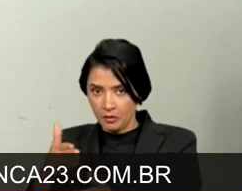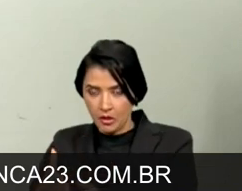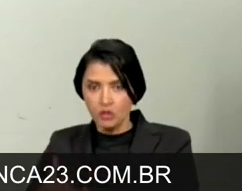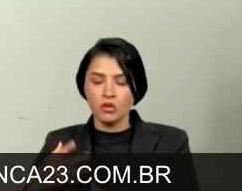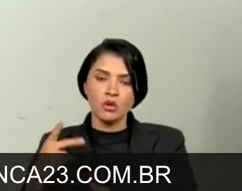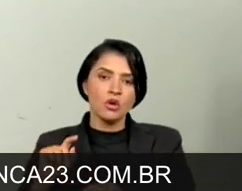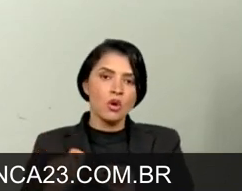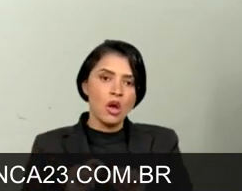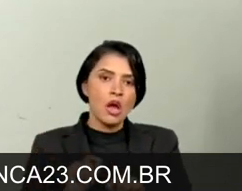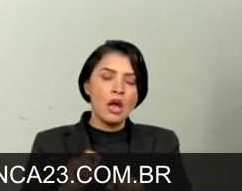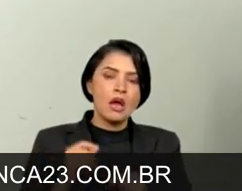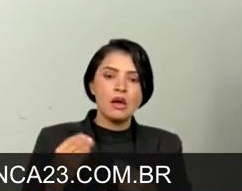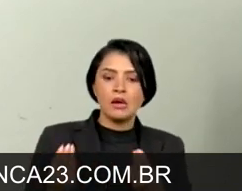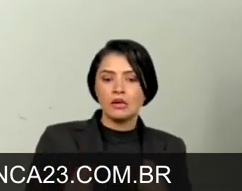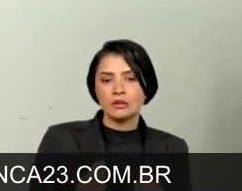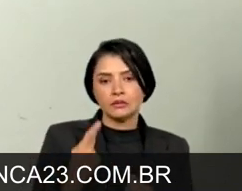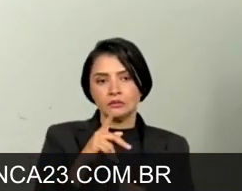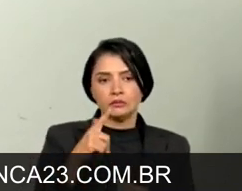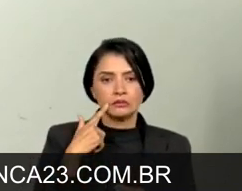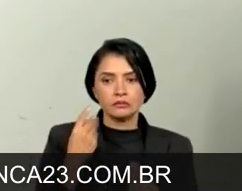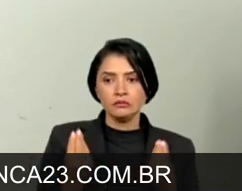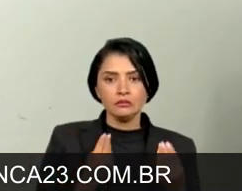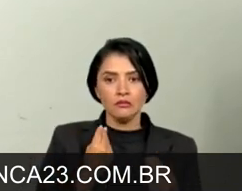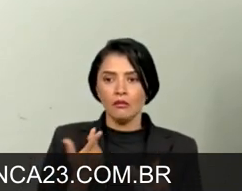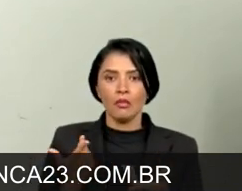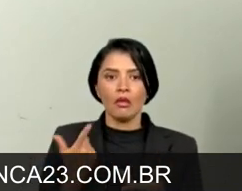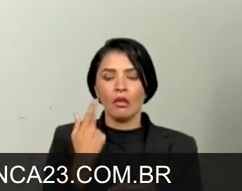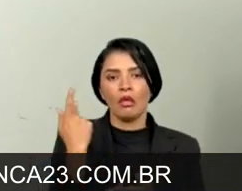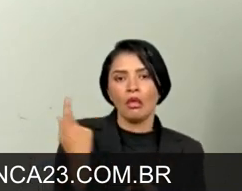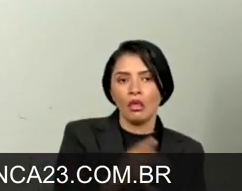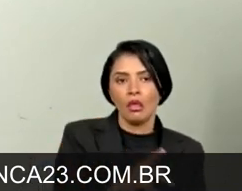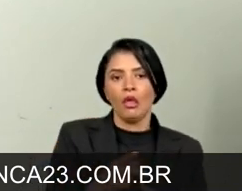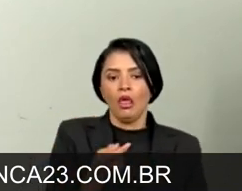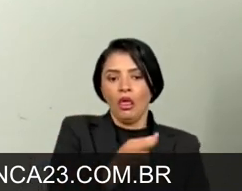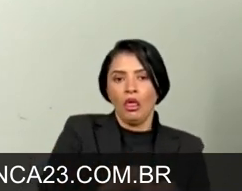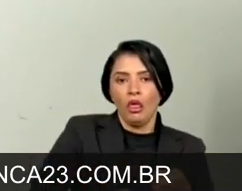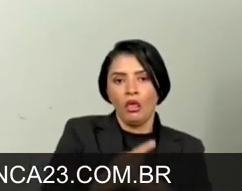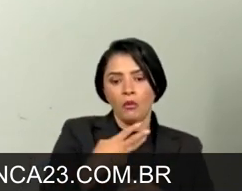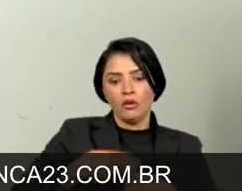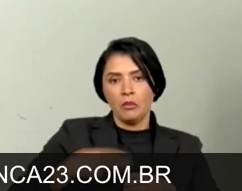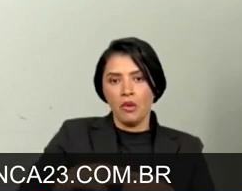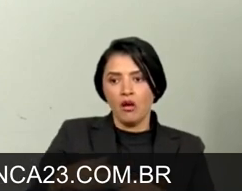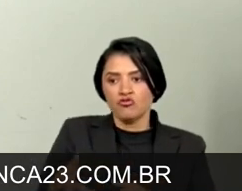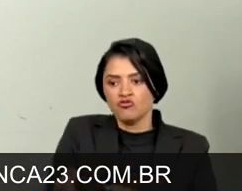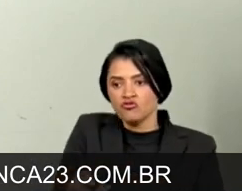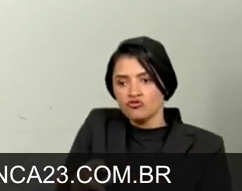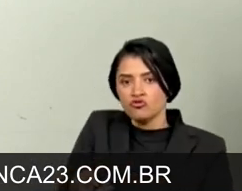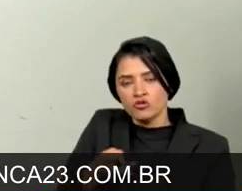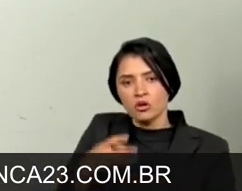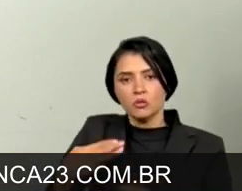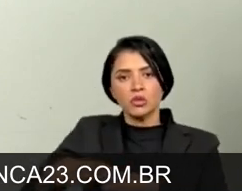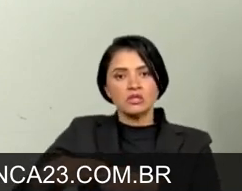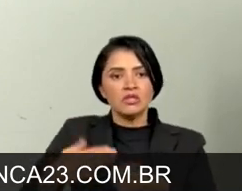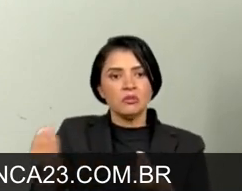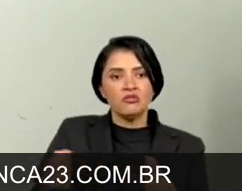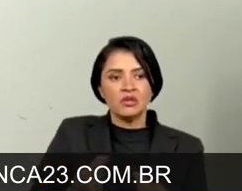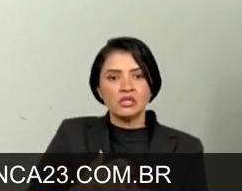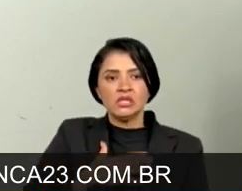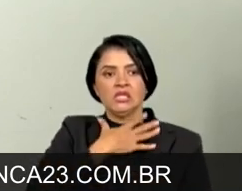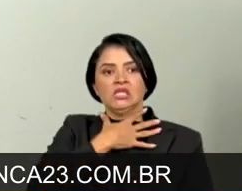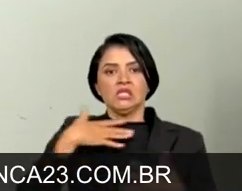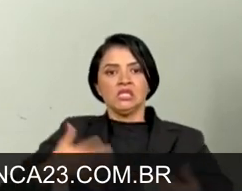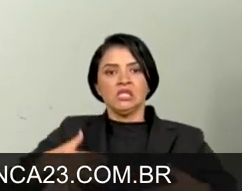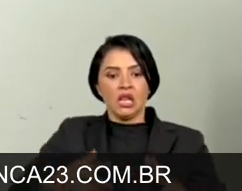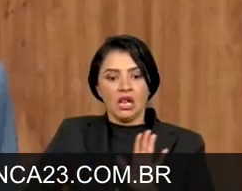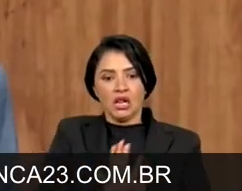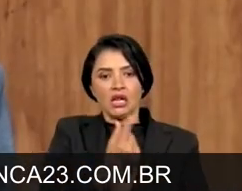que muitas vezes não se estrangule tanto as as Finanças municipais e os municípios fiquem ali apertados no